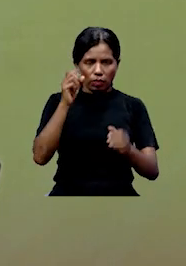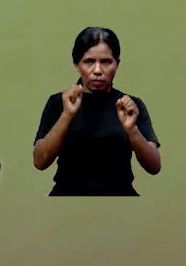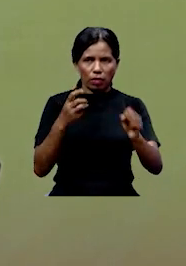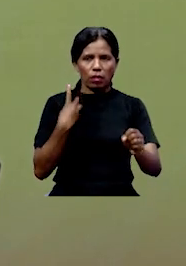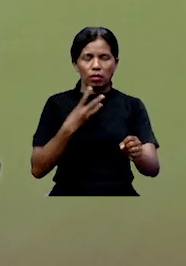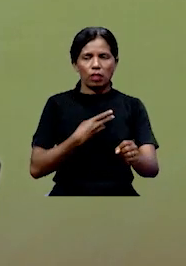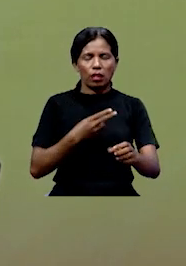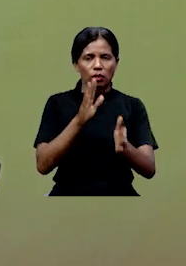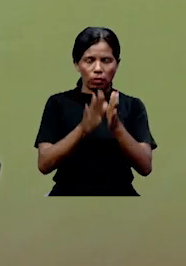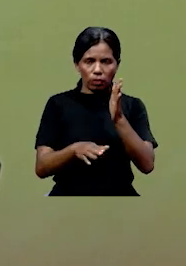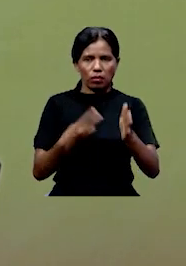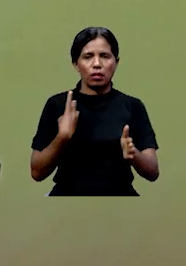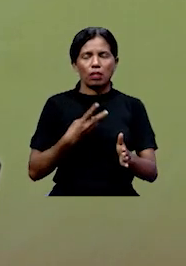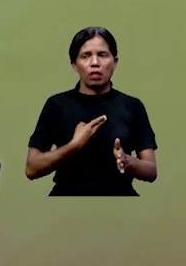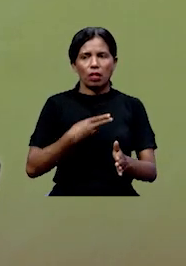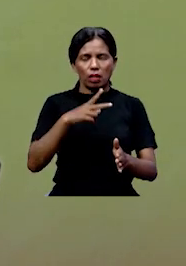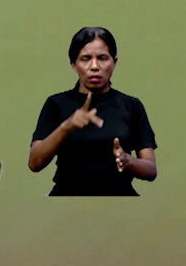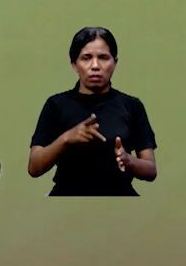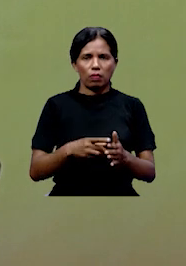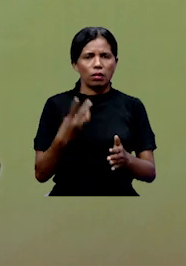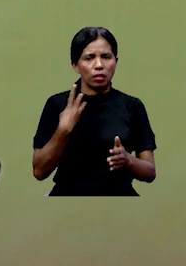nih hal-hal mentalidade,